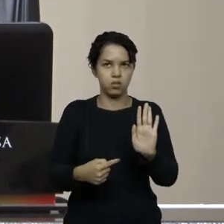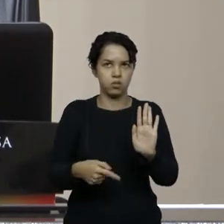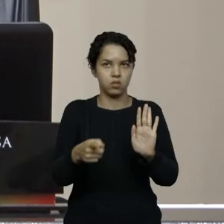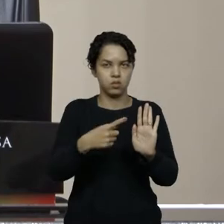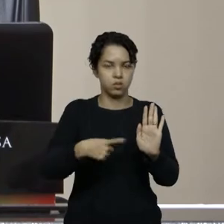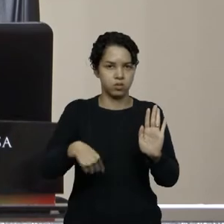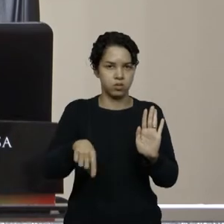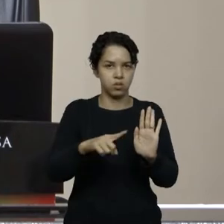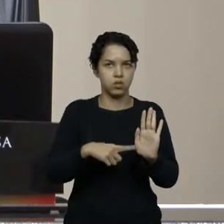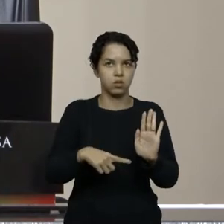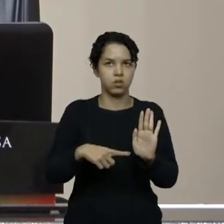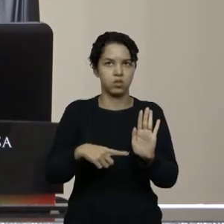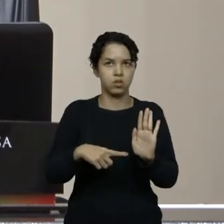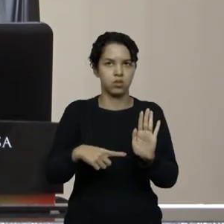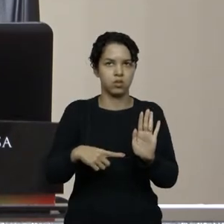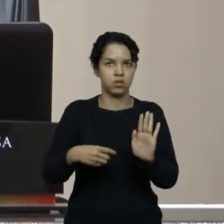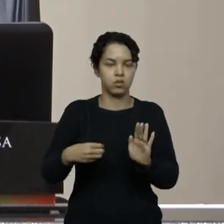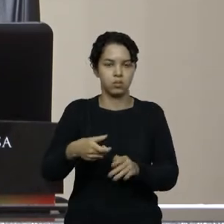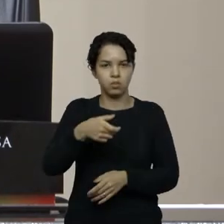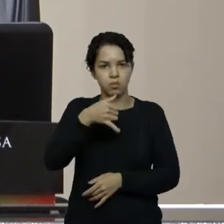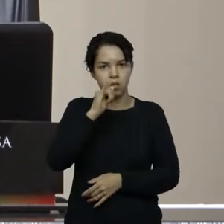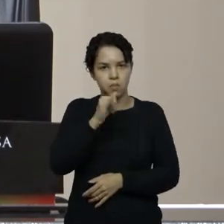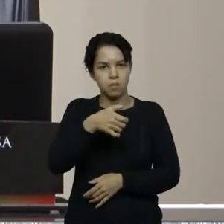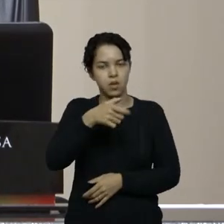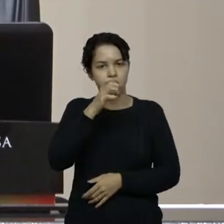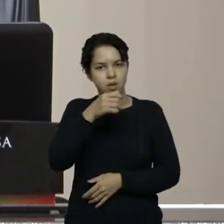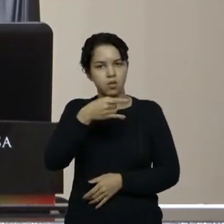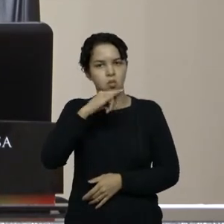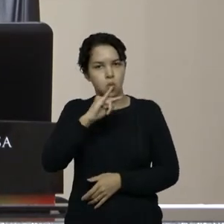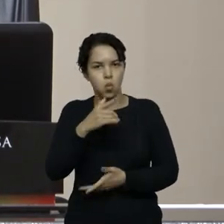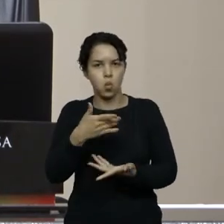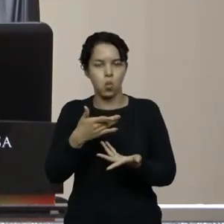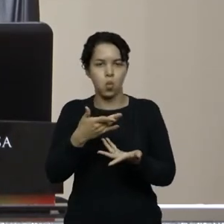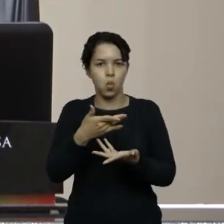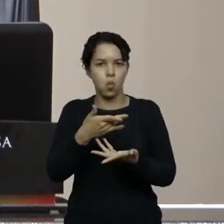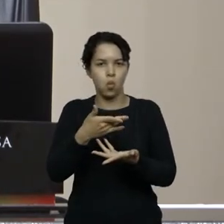estaríamos vivendo bebida alcoólica whisky